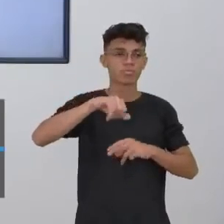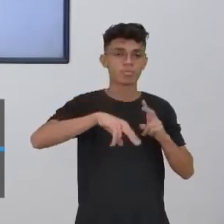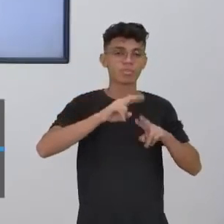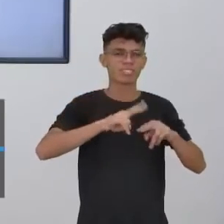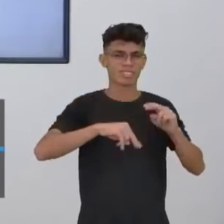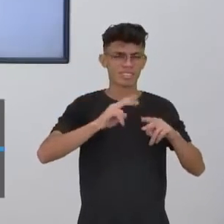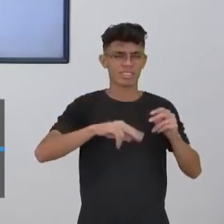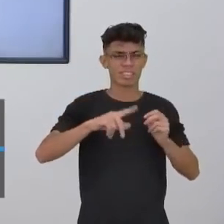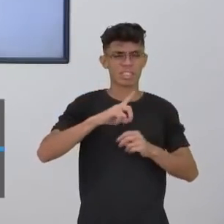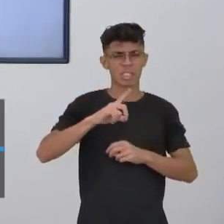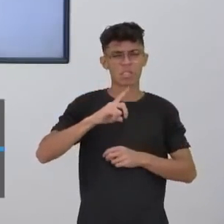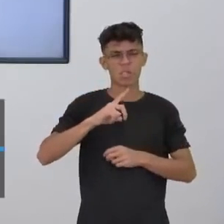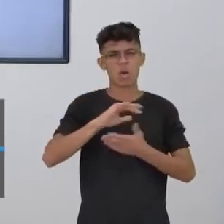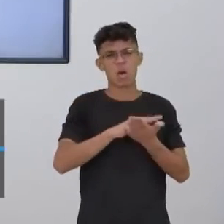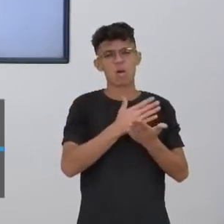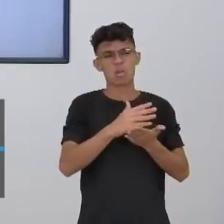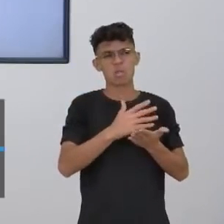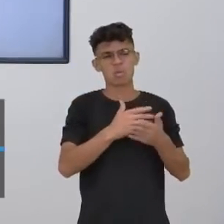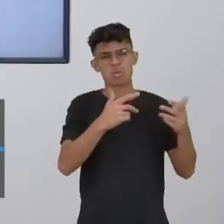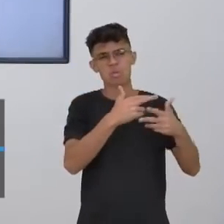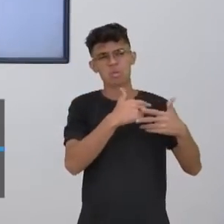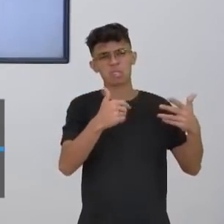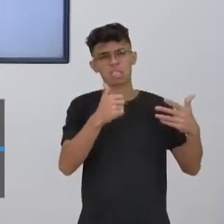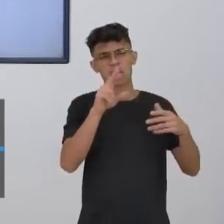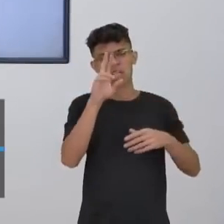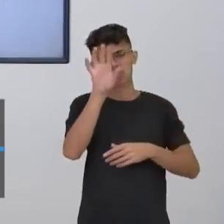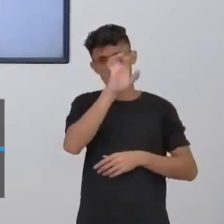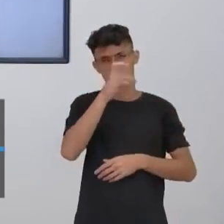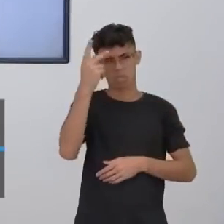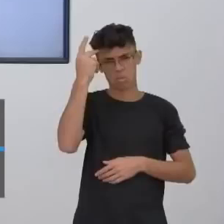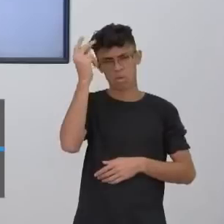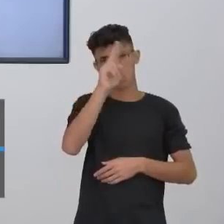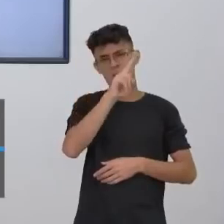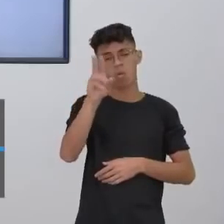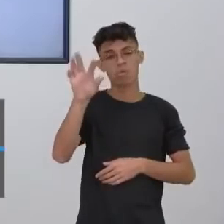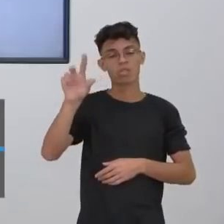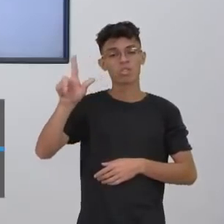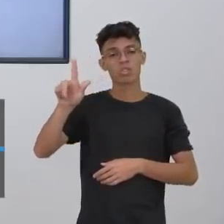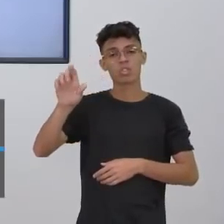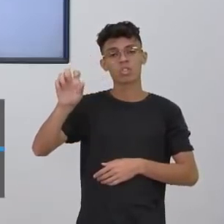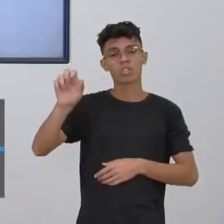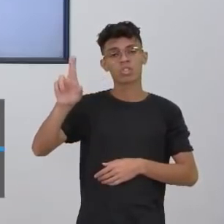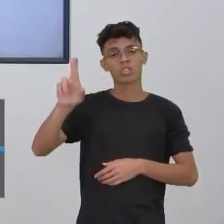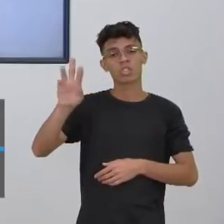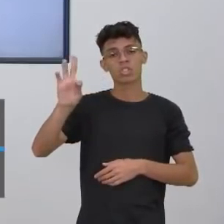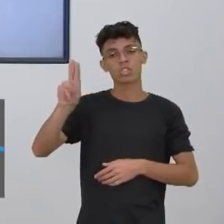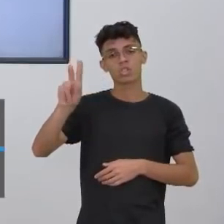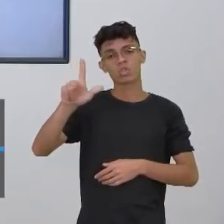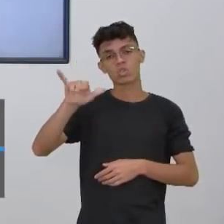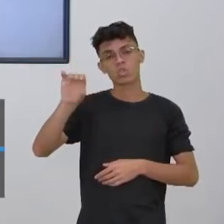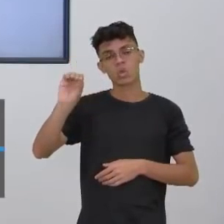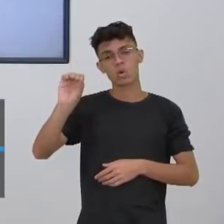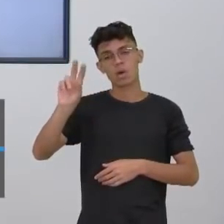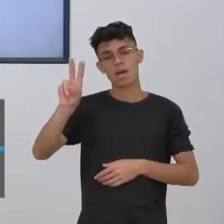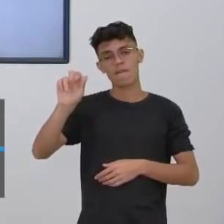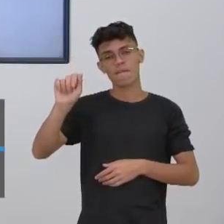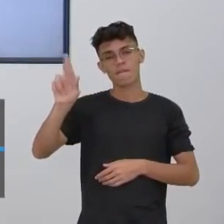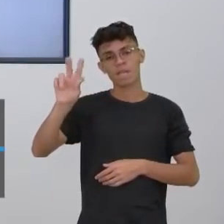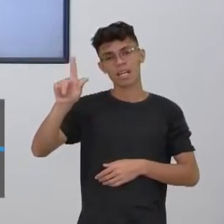nome Getúlio Vargas é mais difícil de encontrar? Pois é uma espécie